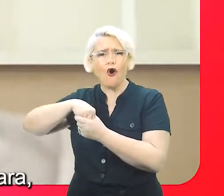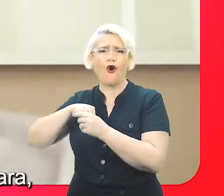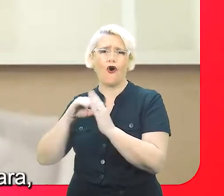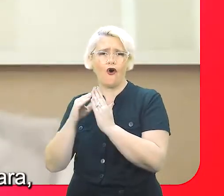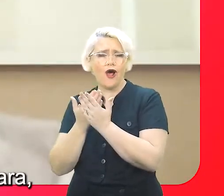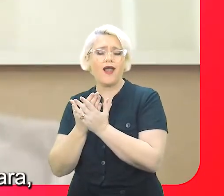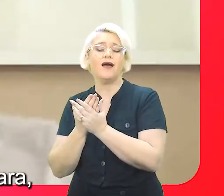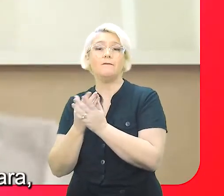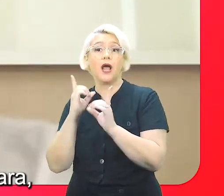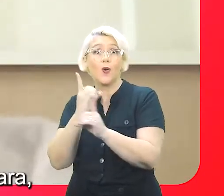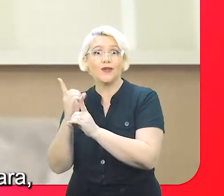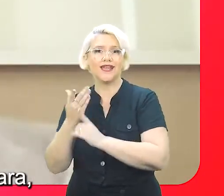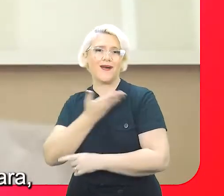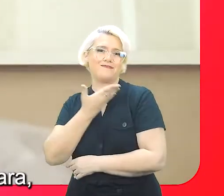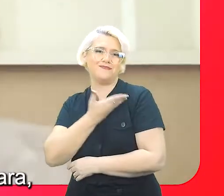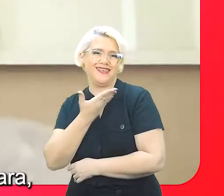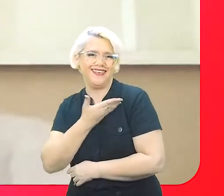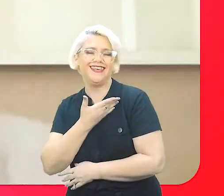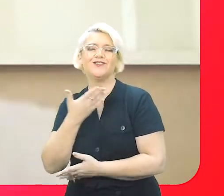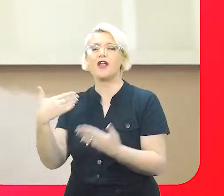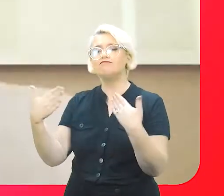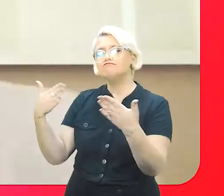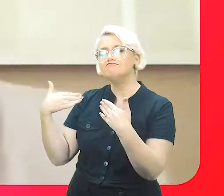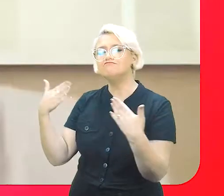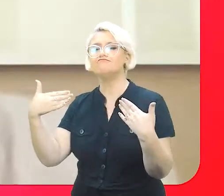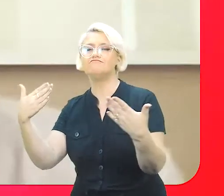mas para encontrar meus amigos, para,